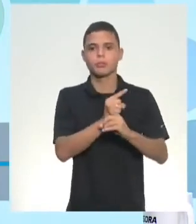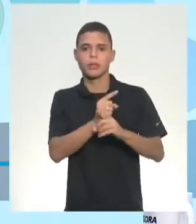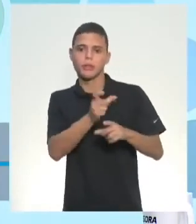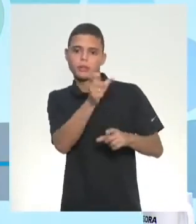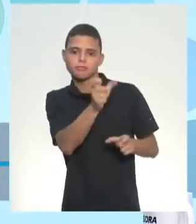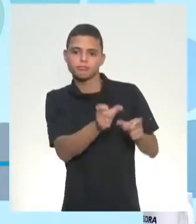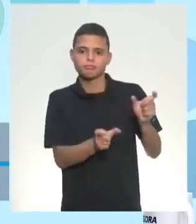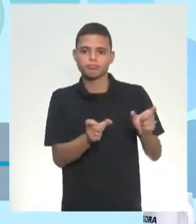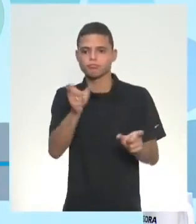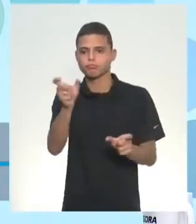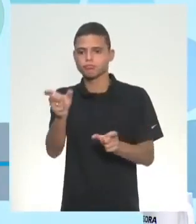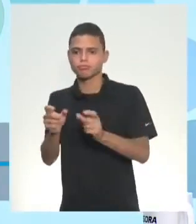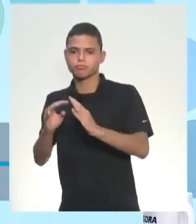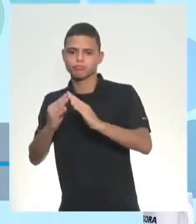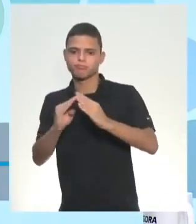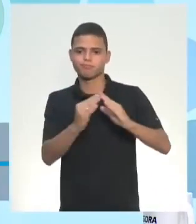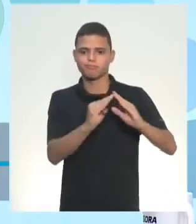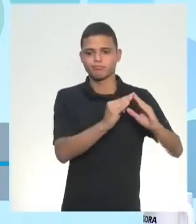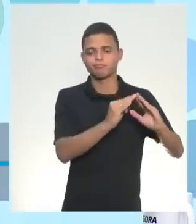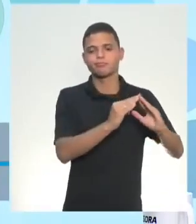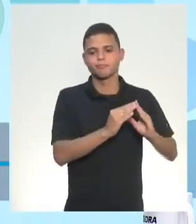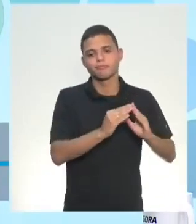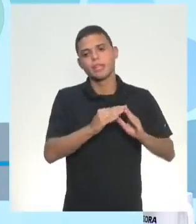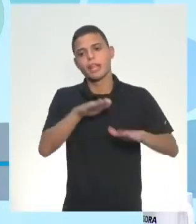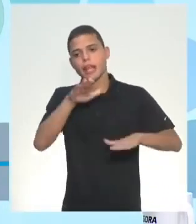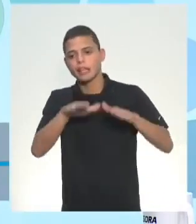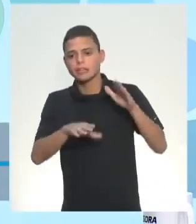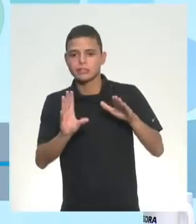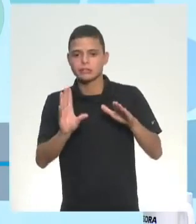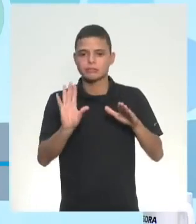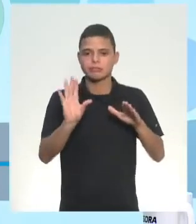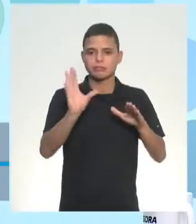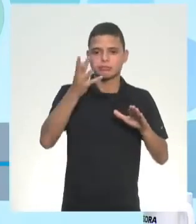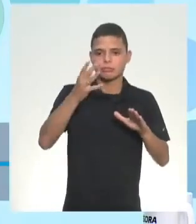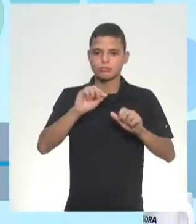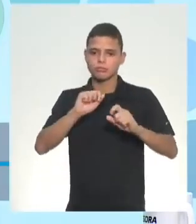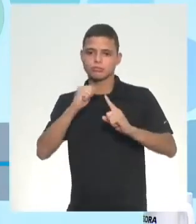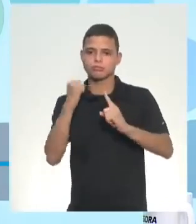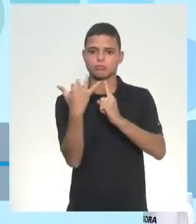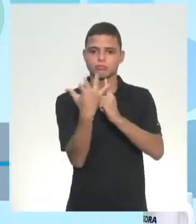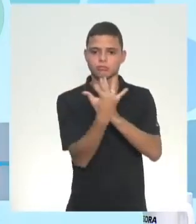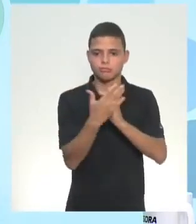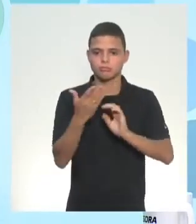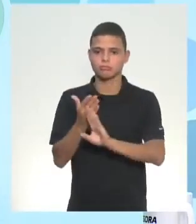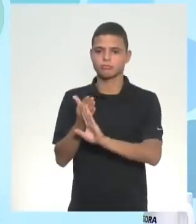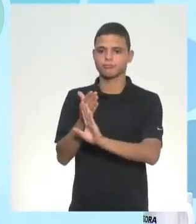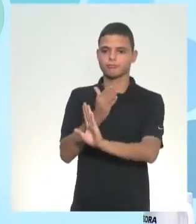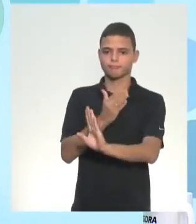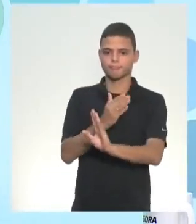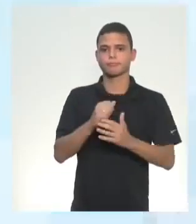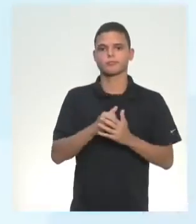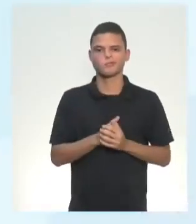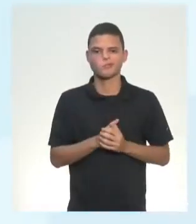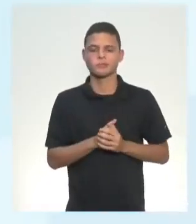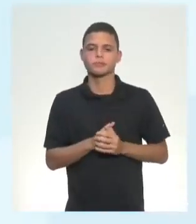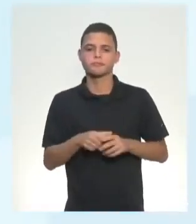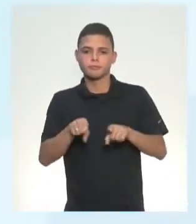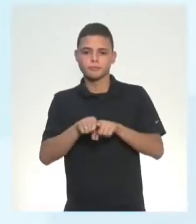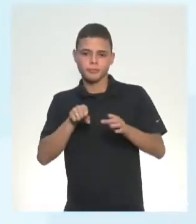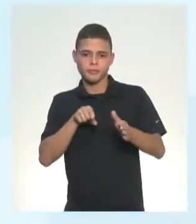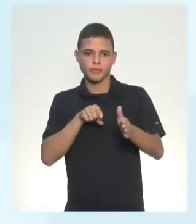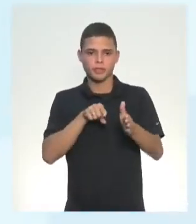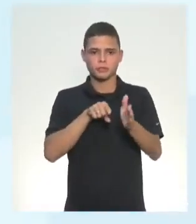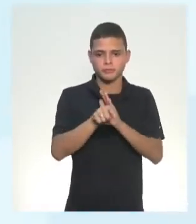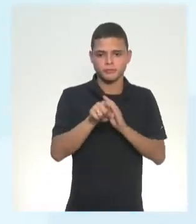que não é vista muitas vezes pela sociedade, né? Que não é vista pela sociedade. Agora vamos ver se dá tempo de eu fazer isso aqui. O que você